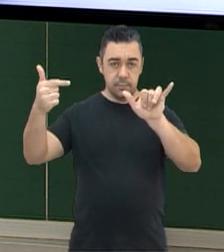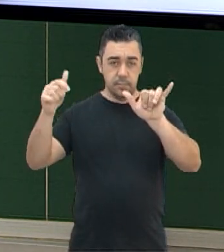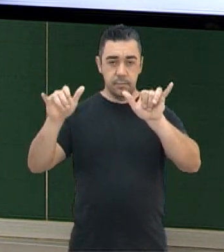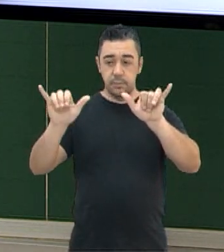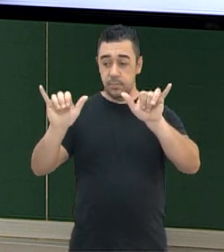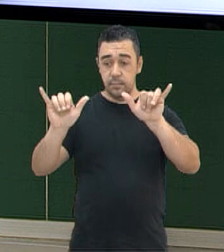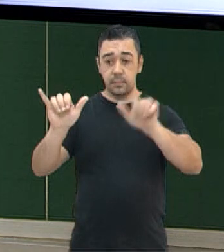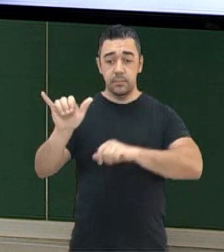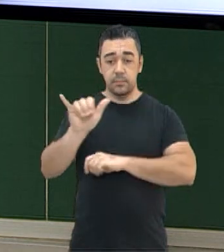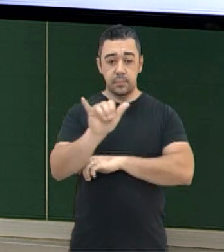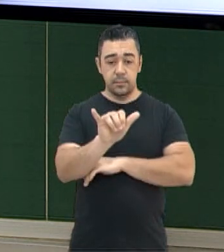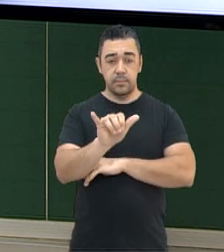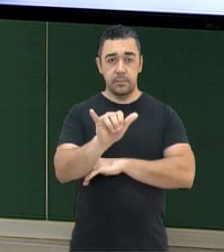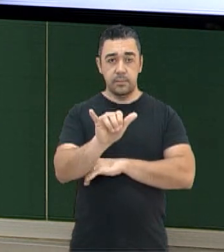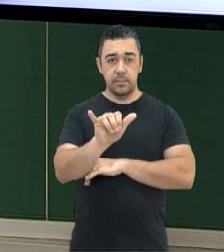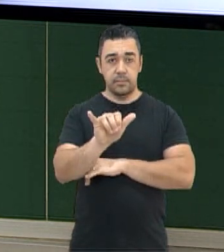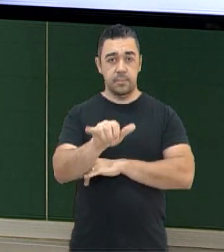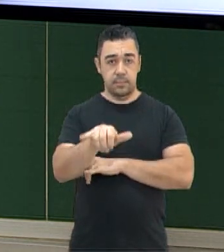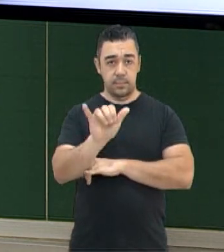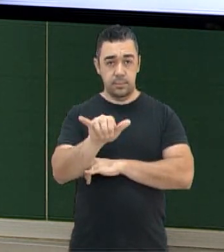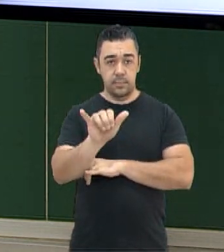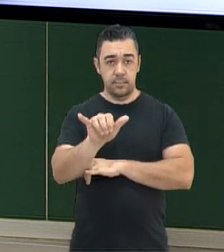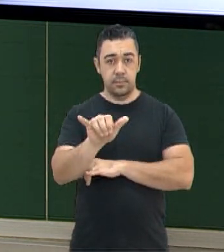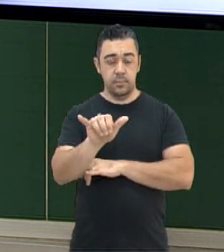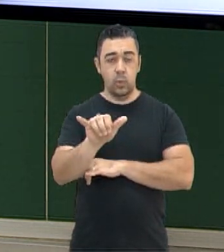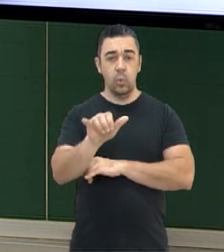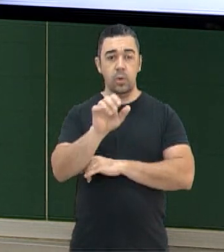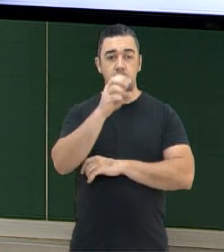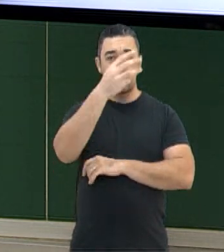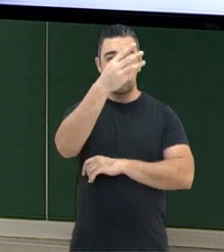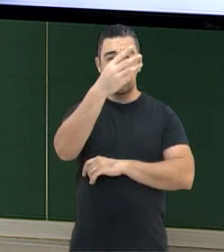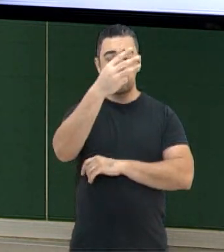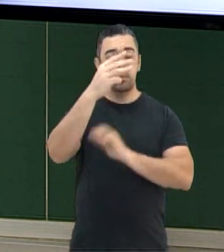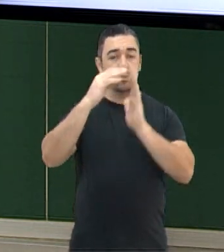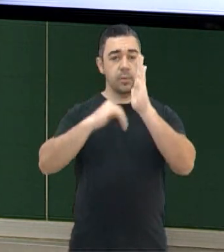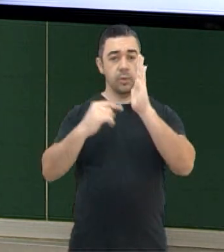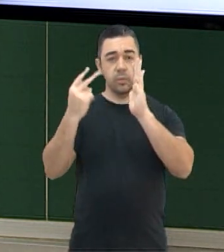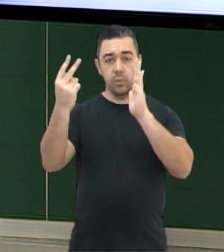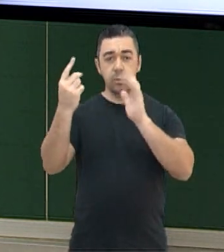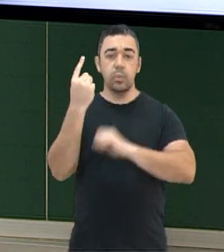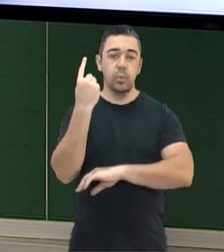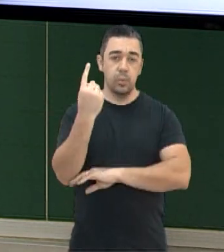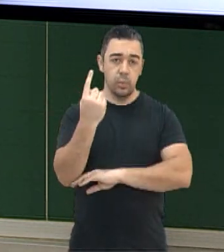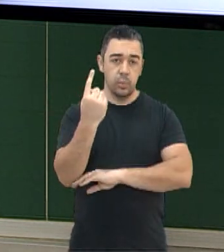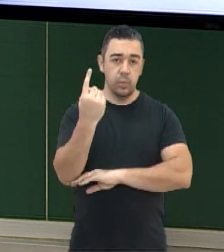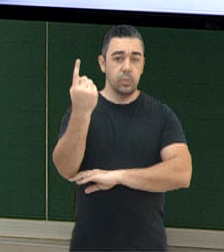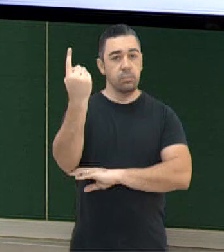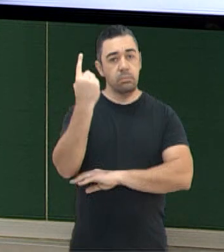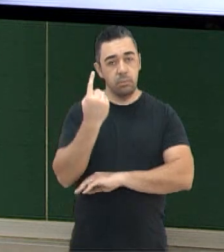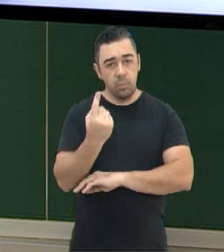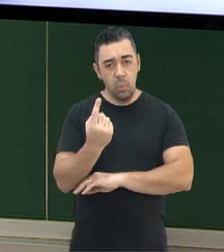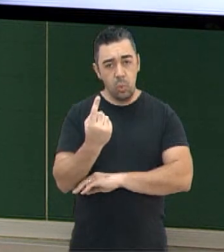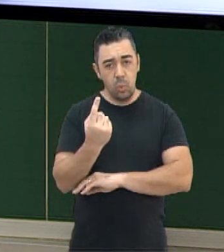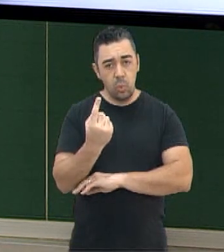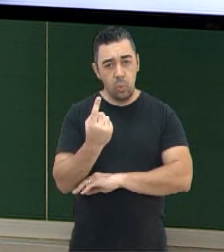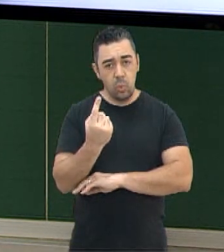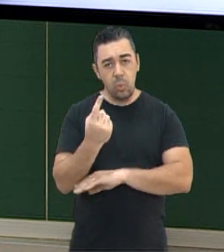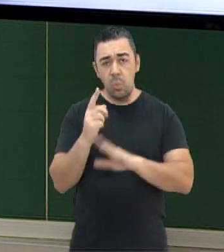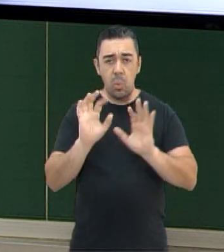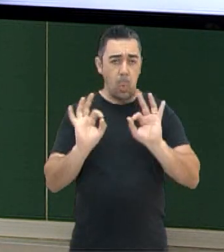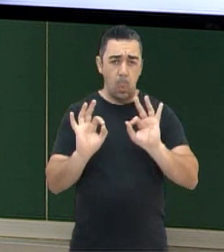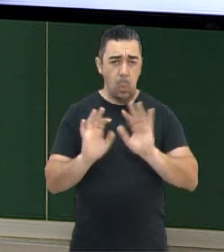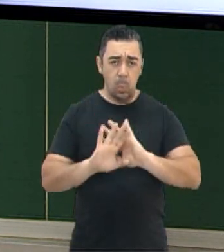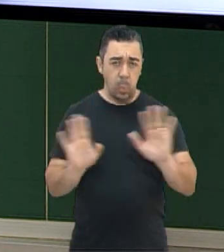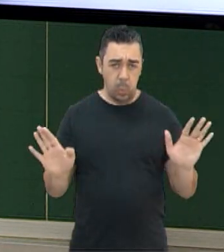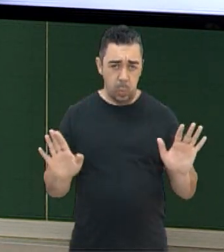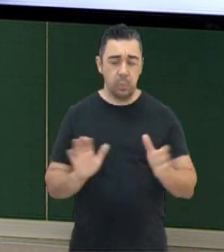y ao quadrado. Repete o y. 3 menos 2, porque eu estou dividindo, vai dar